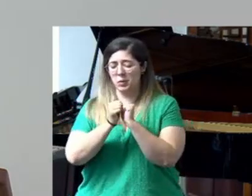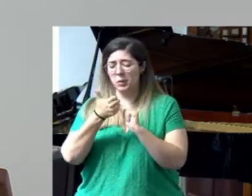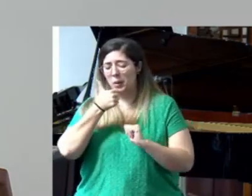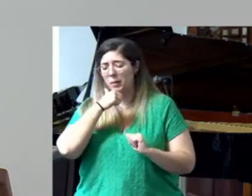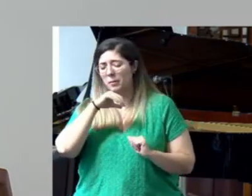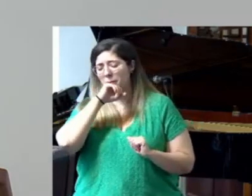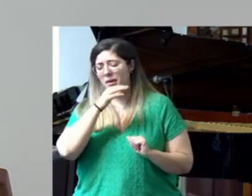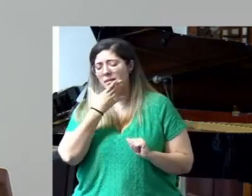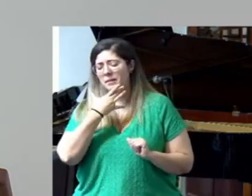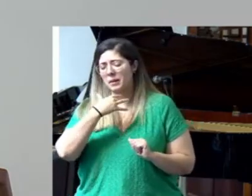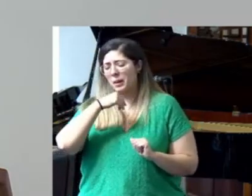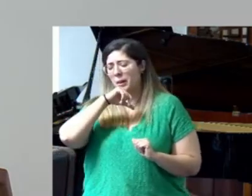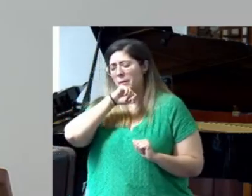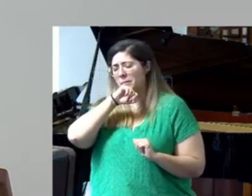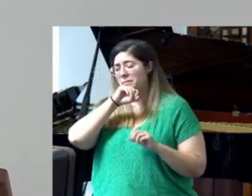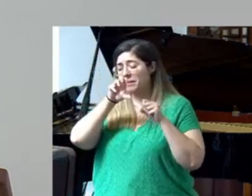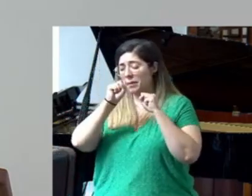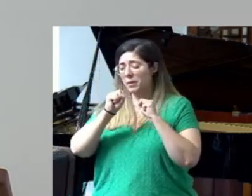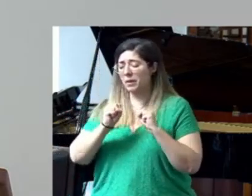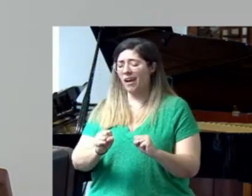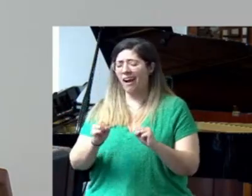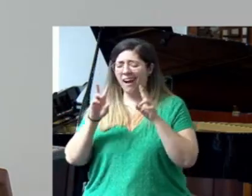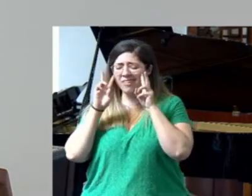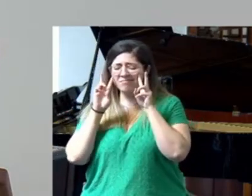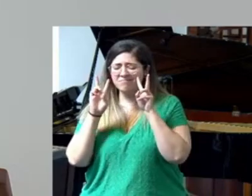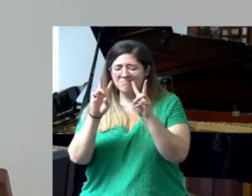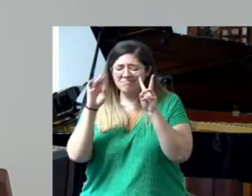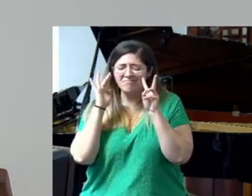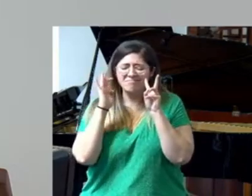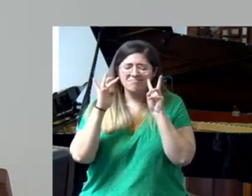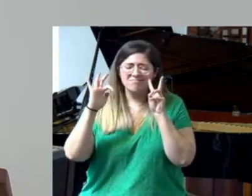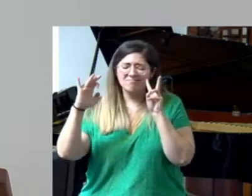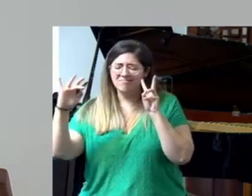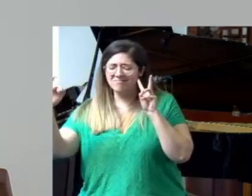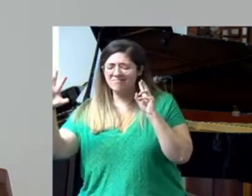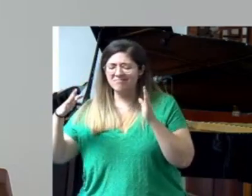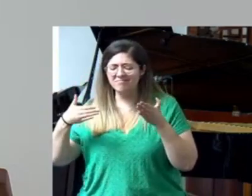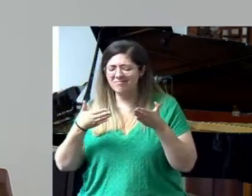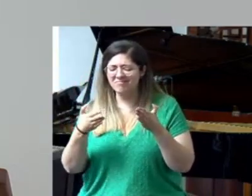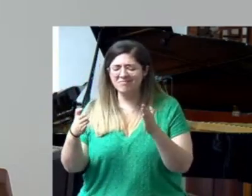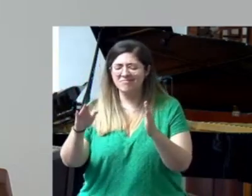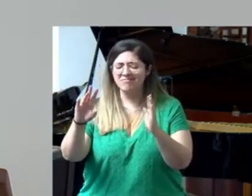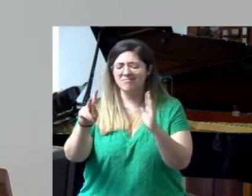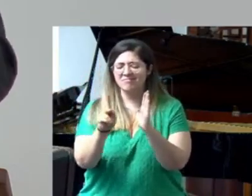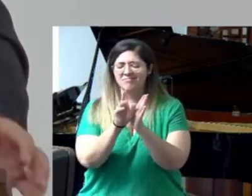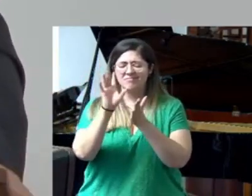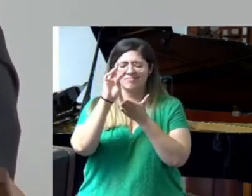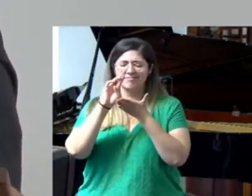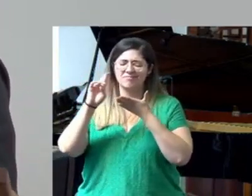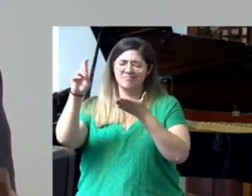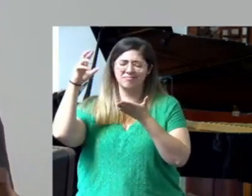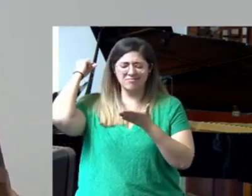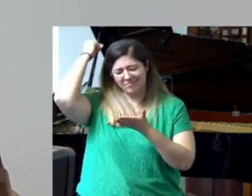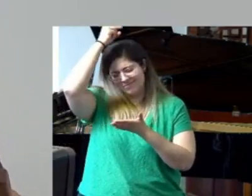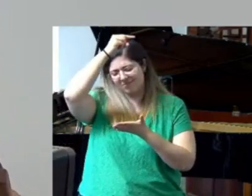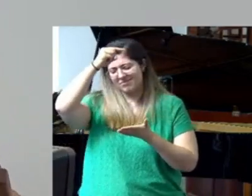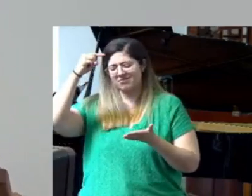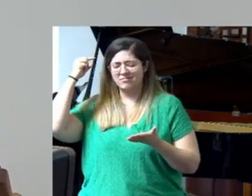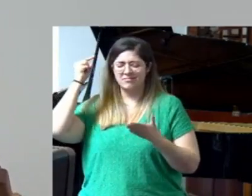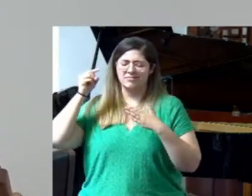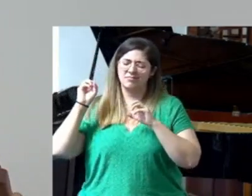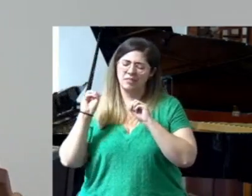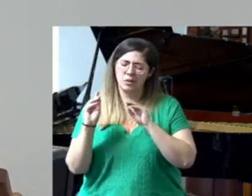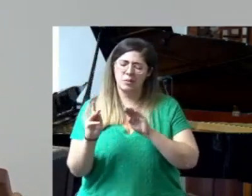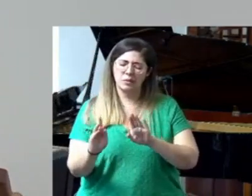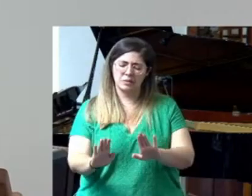pais. Senhor, permita-lhes vislumbrar uma vida, uma caminhada santa com o Senhor. Senhor,